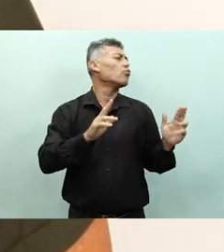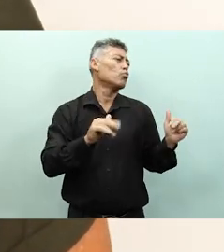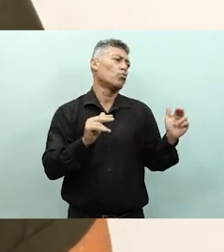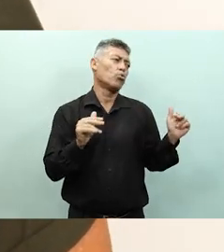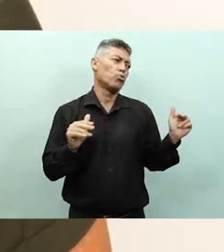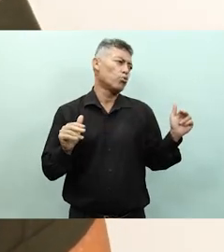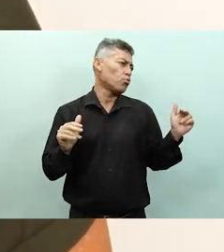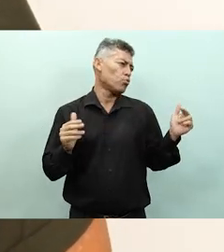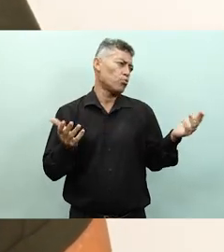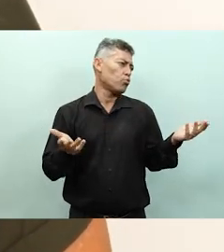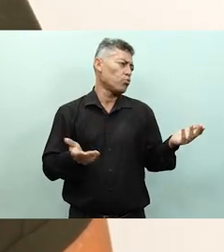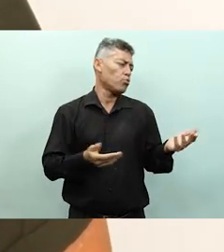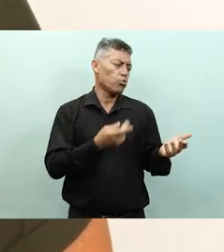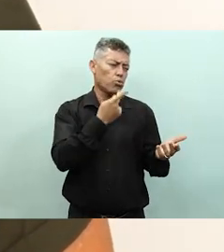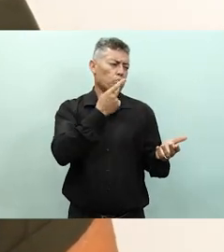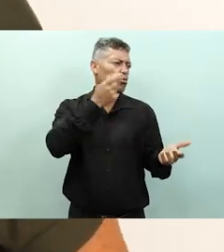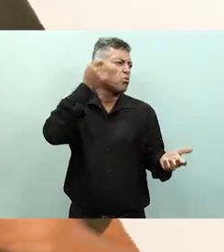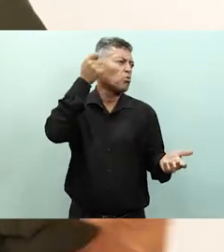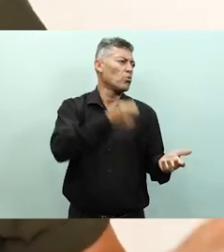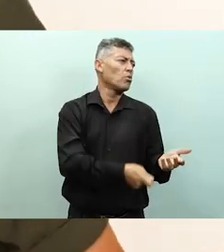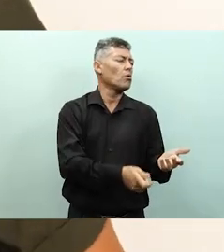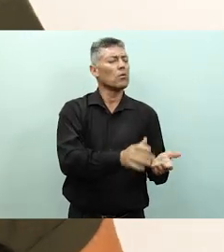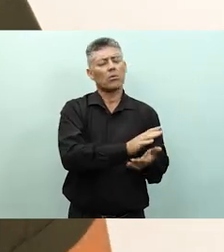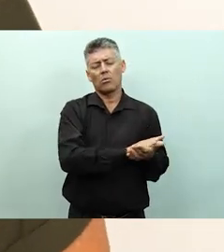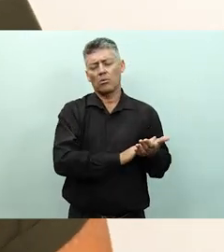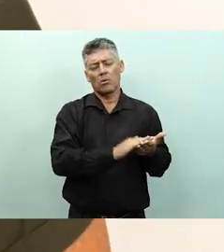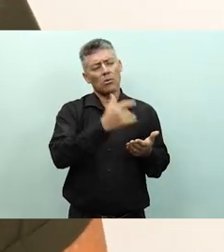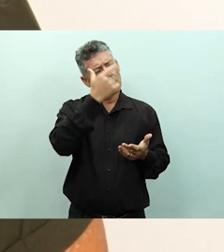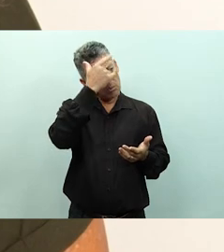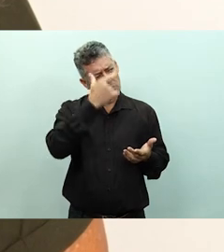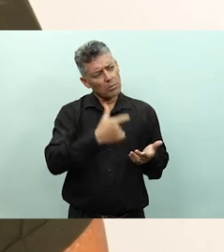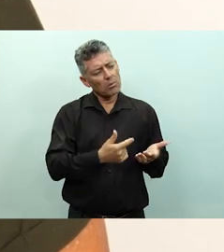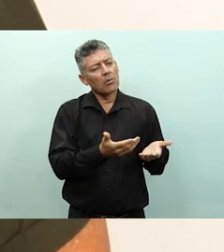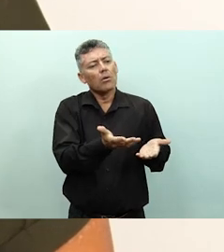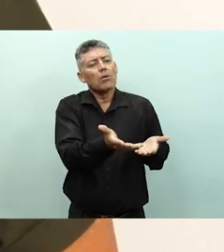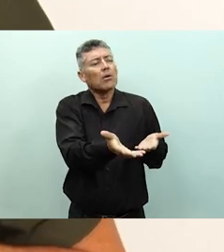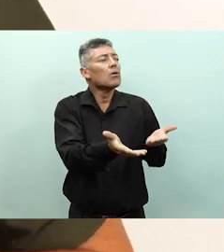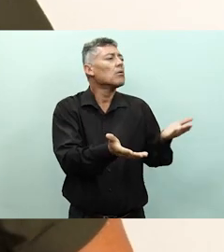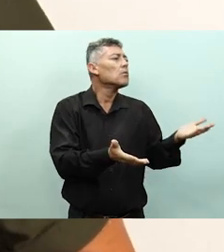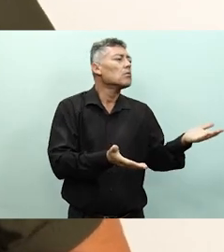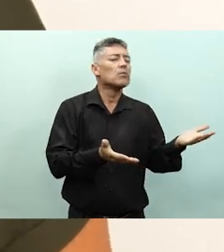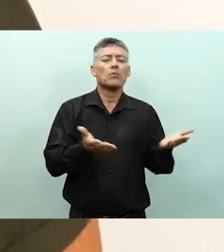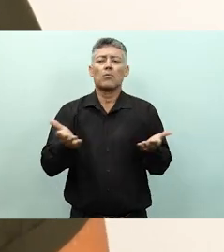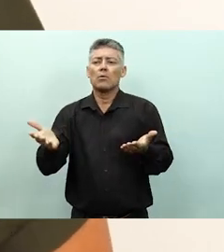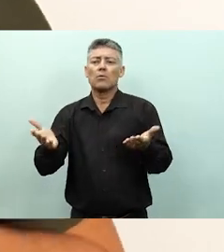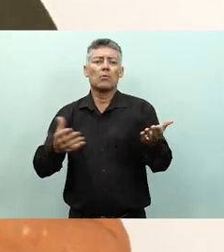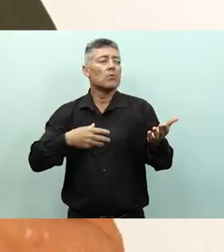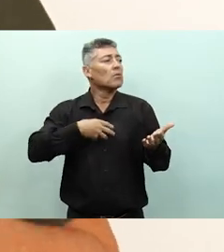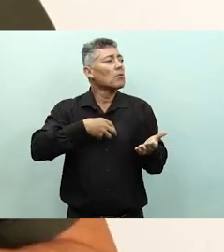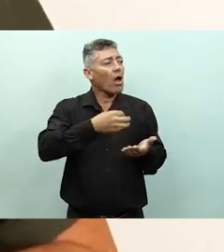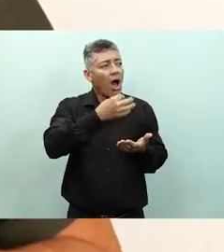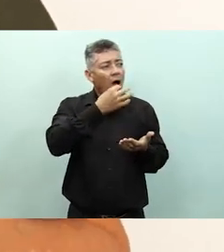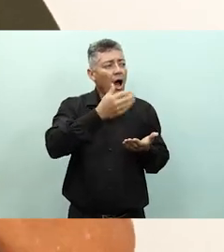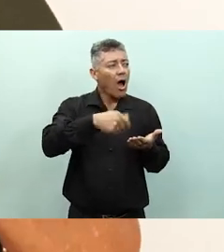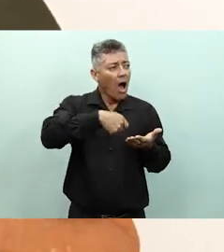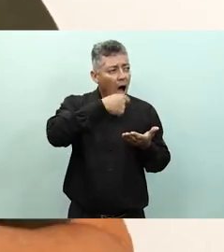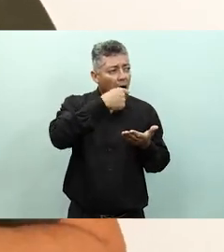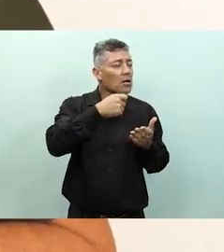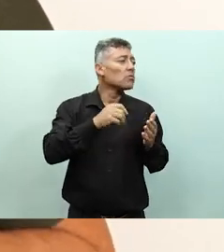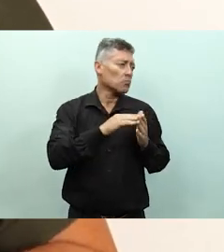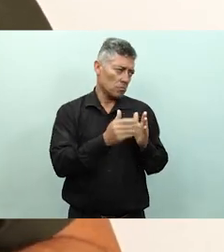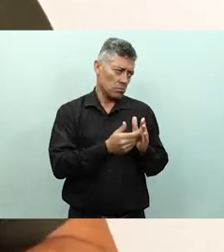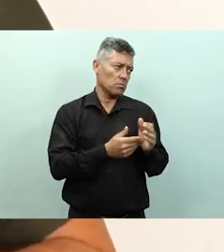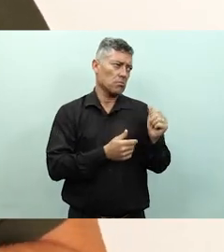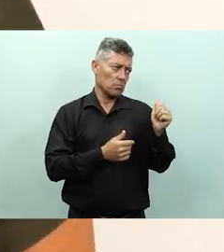boca com ninguém, de gestos espalhafatosos. Ela não tinha isso. Era elegante nos gestos, na maneira de falar, na maneira de